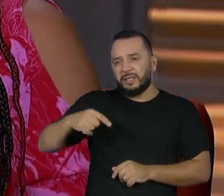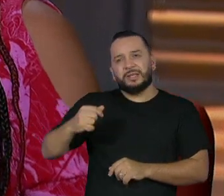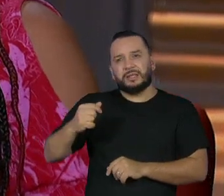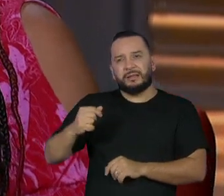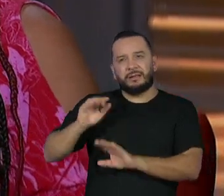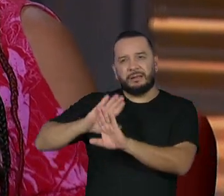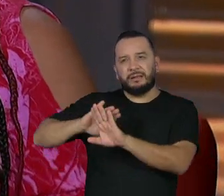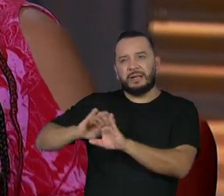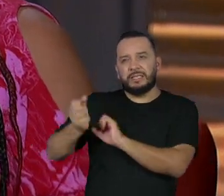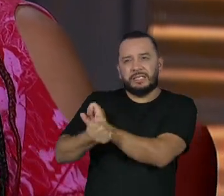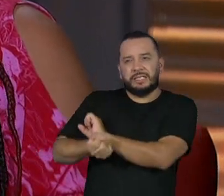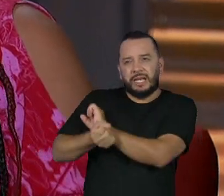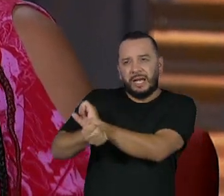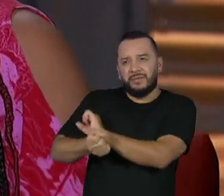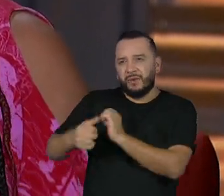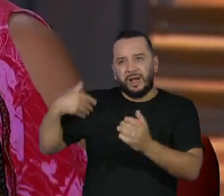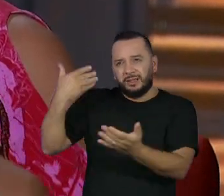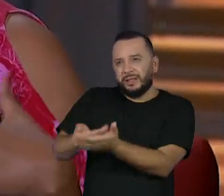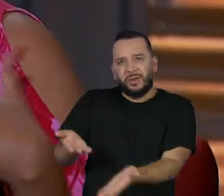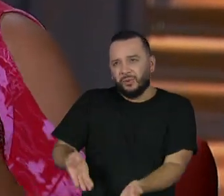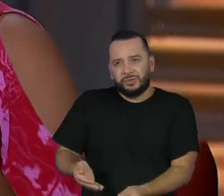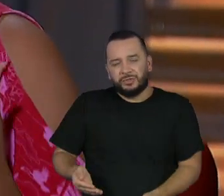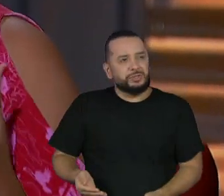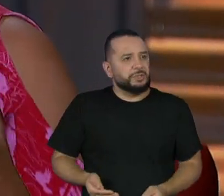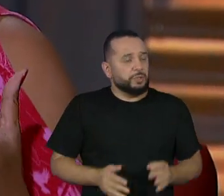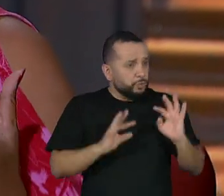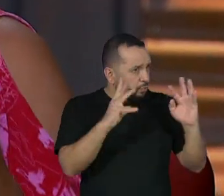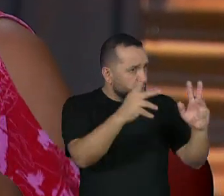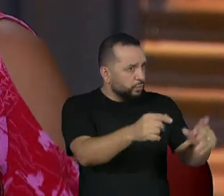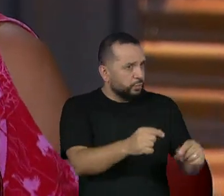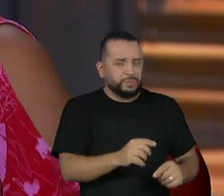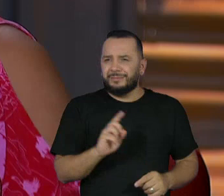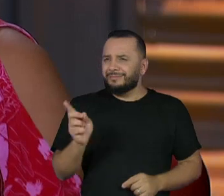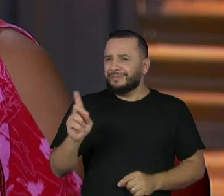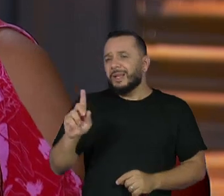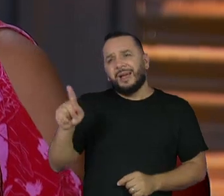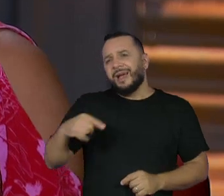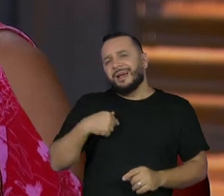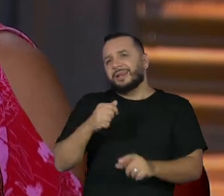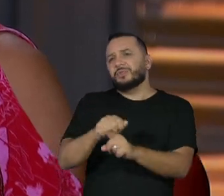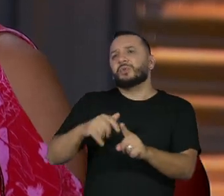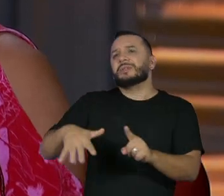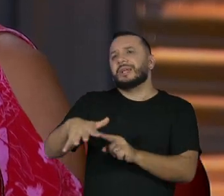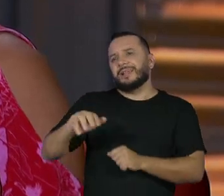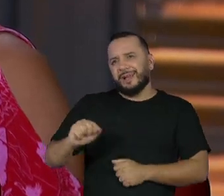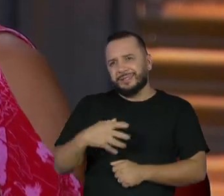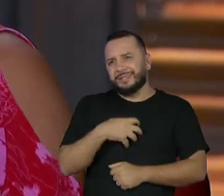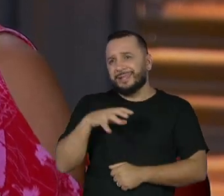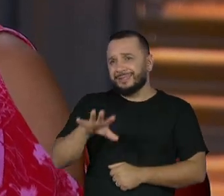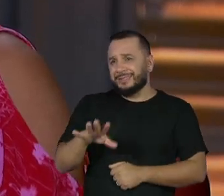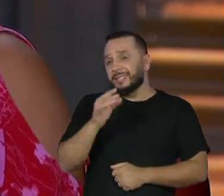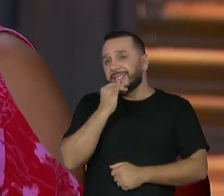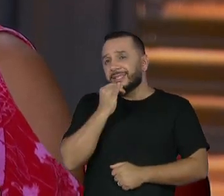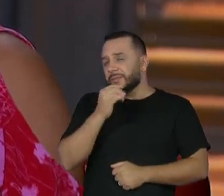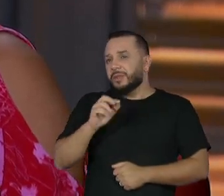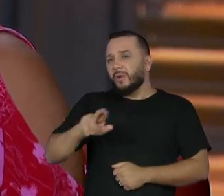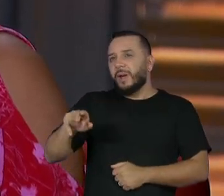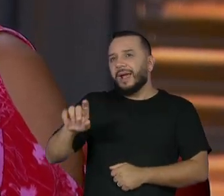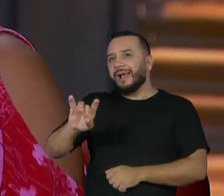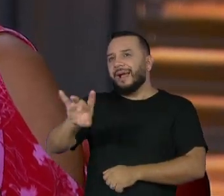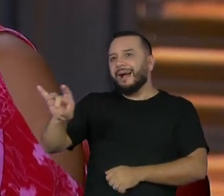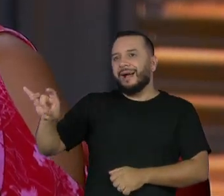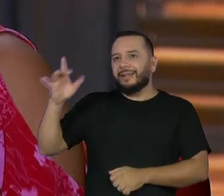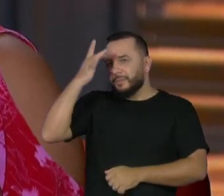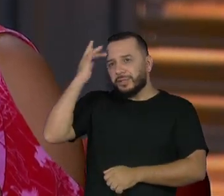hoje. Todo mundo tem. Acho que a nossa estrutura social carrega isso ainda, né? Não é uma questão que é individual, ela